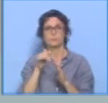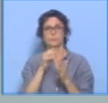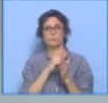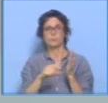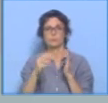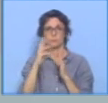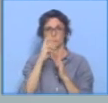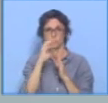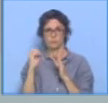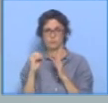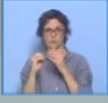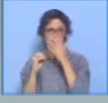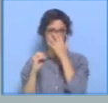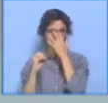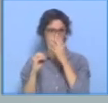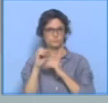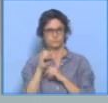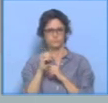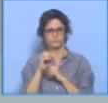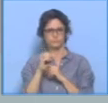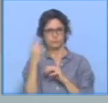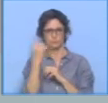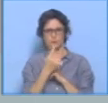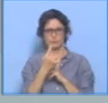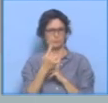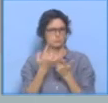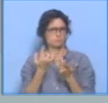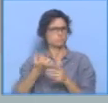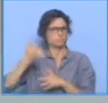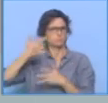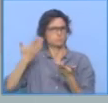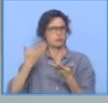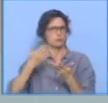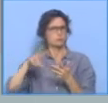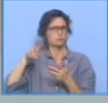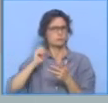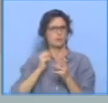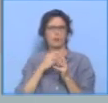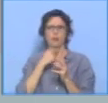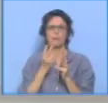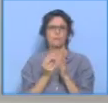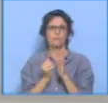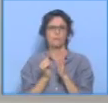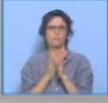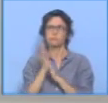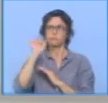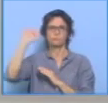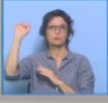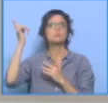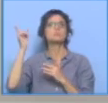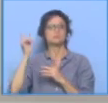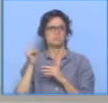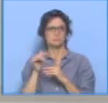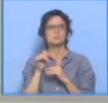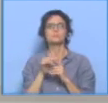capítulo 30. Que mandamento maior é esse? Escutarás a voz do Senhor teu Deus. Cumprindo os seus preceitos